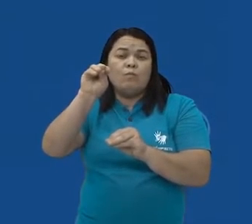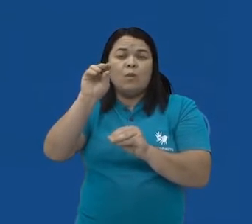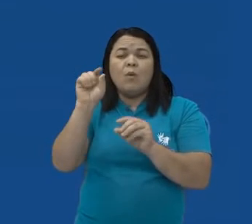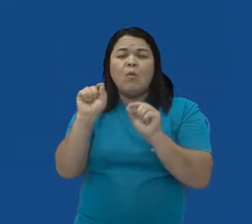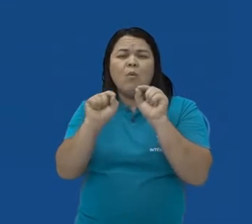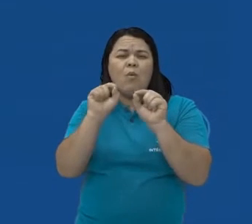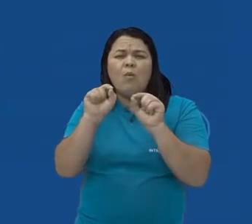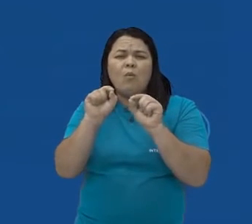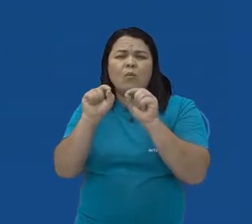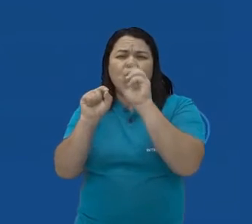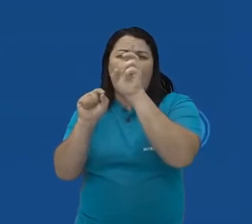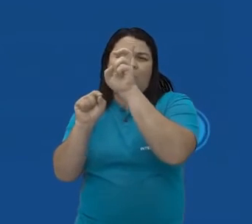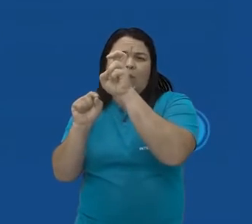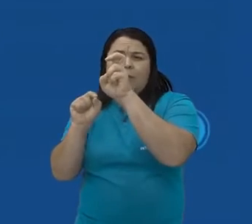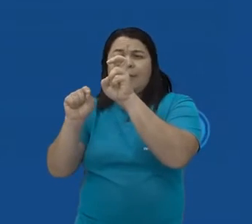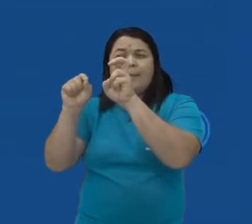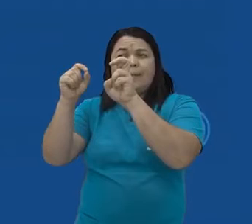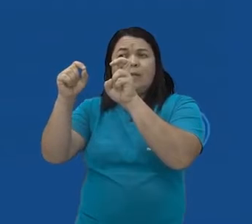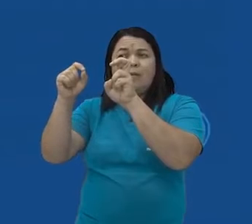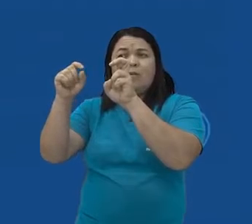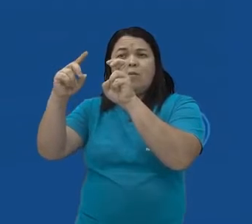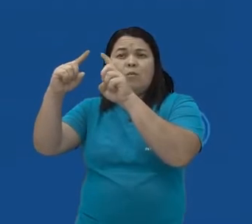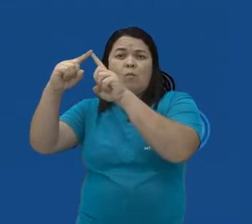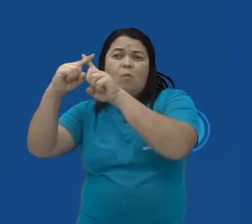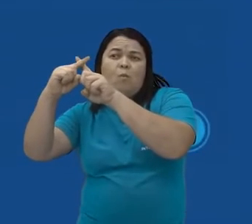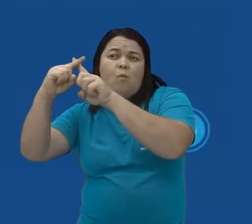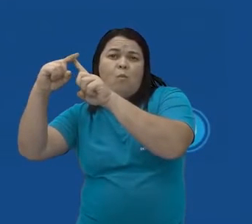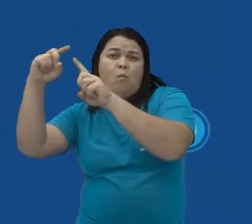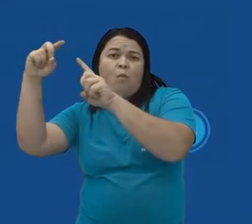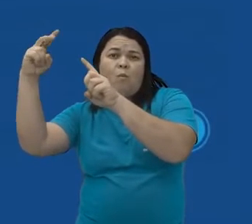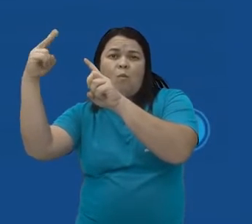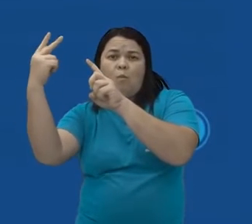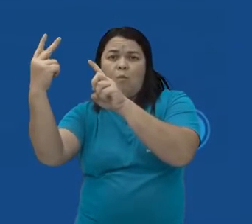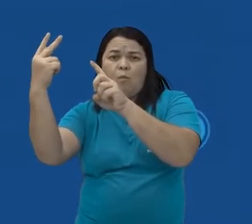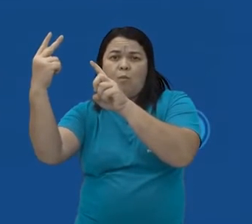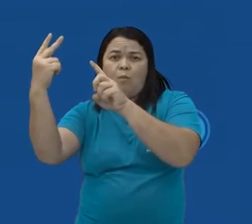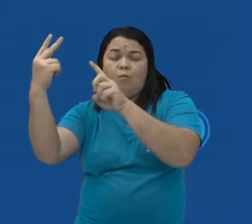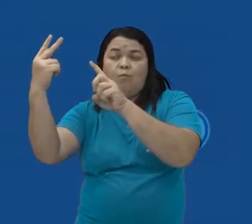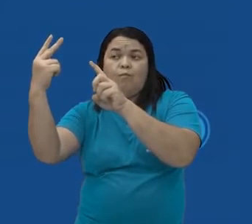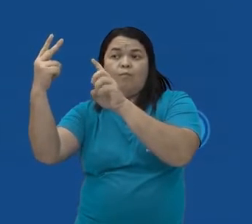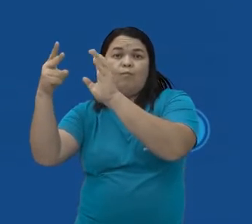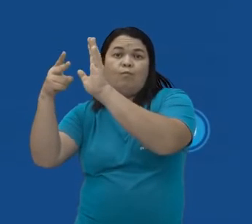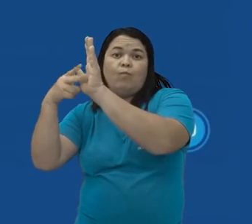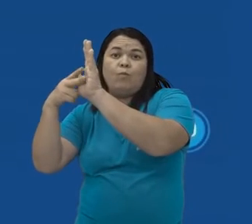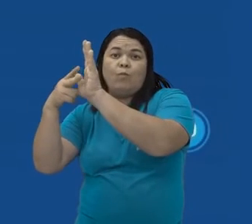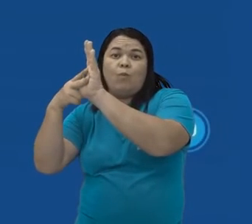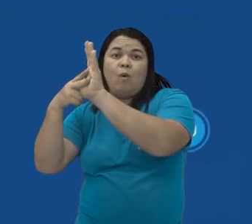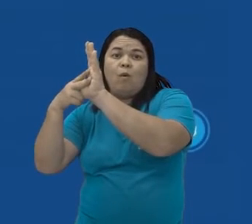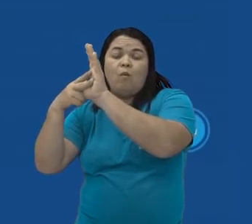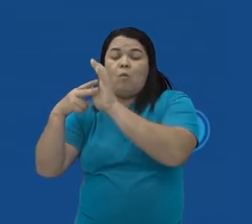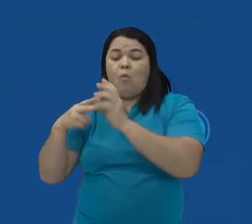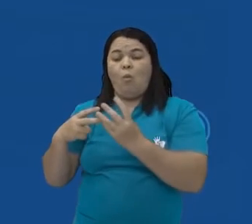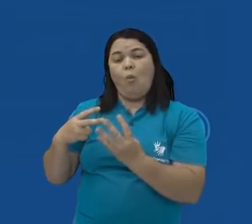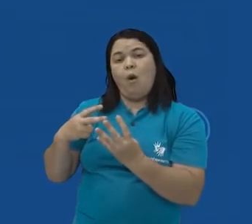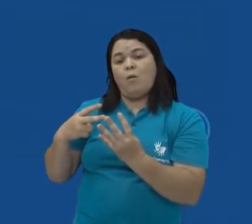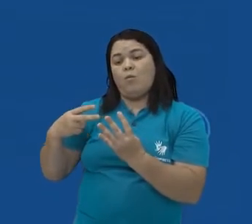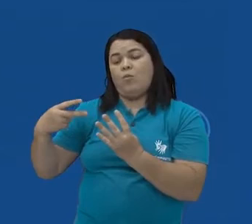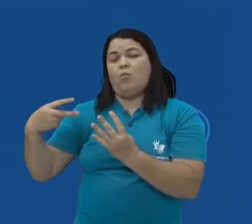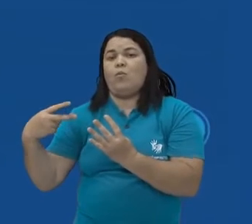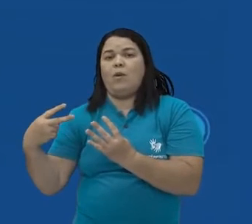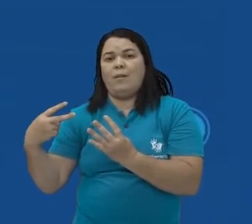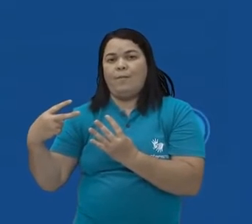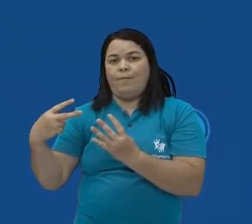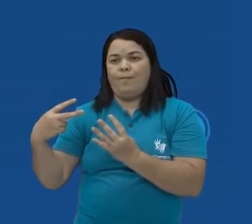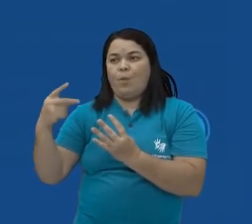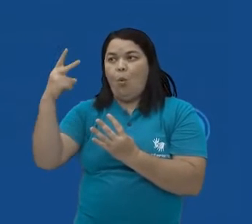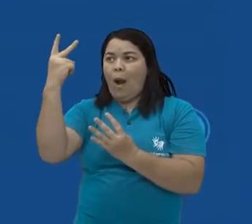baixo. Então, aqui nós temos que resolver o quê? 5 ao quadrado igual a 4 ao quadrado. Não se esqueçam